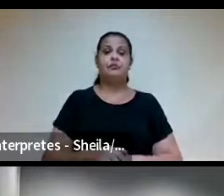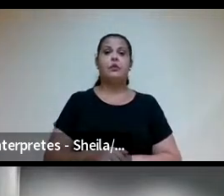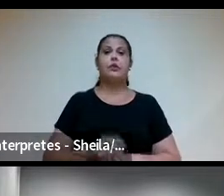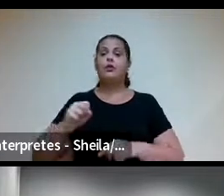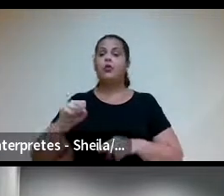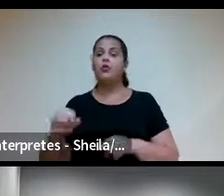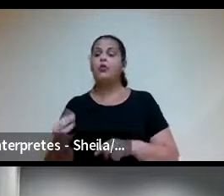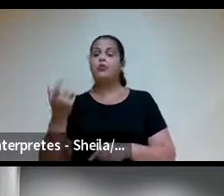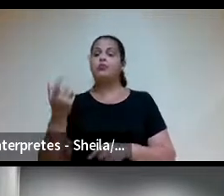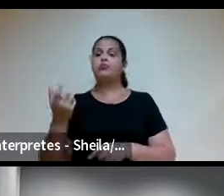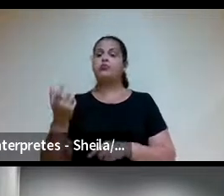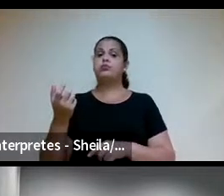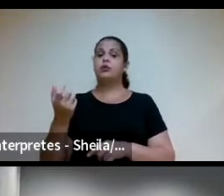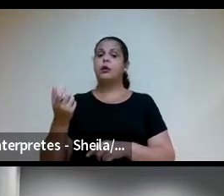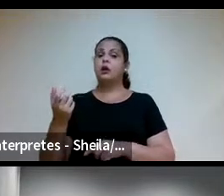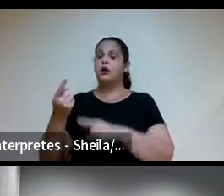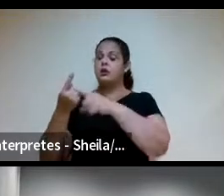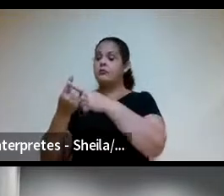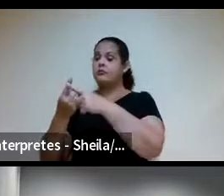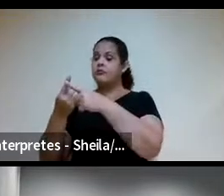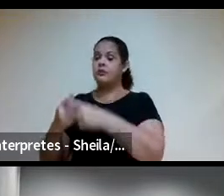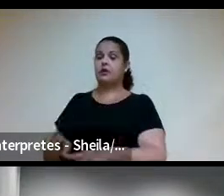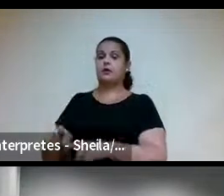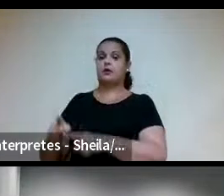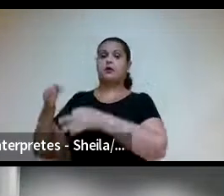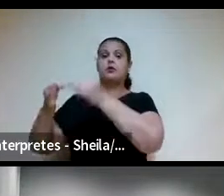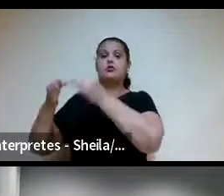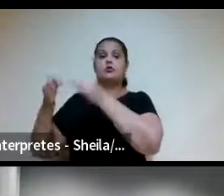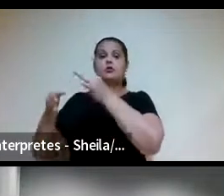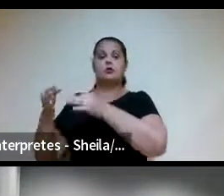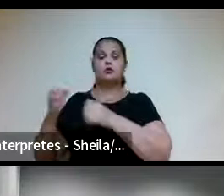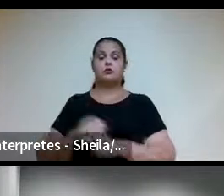de impugnar o julgado nos autos da representação